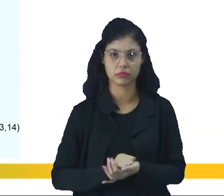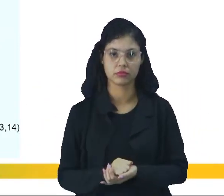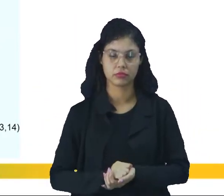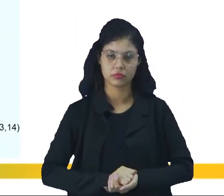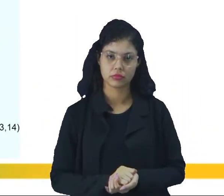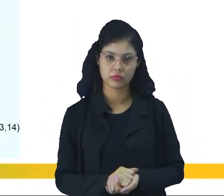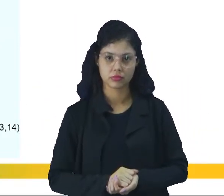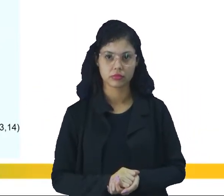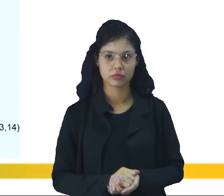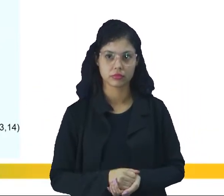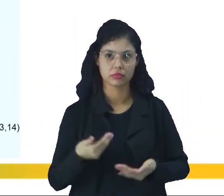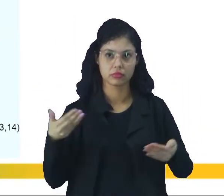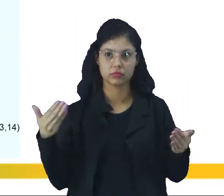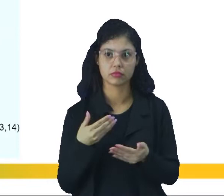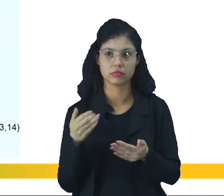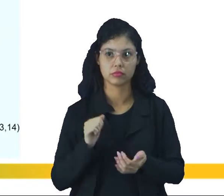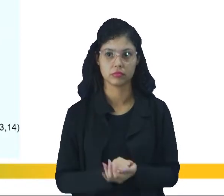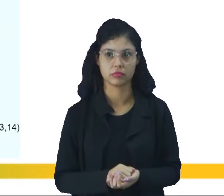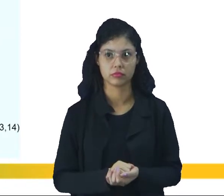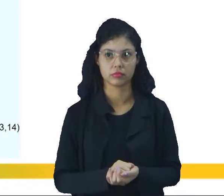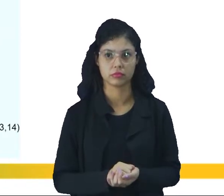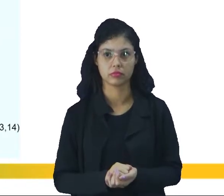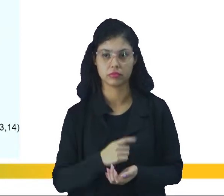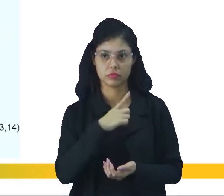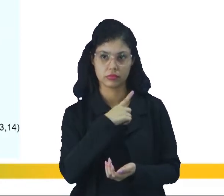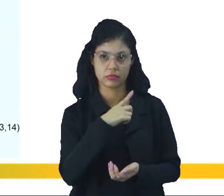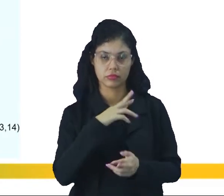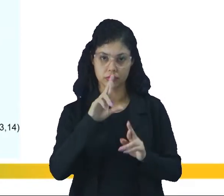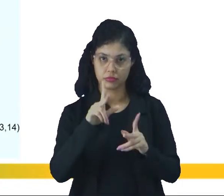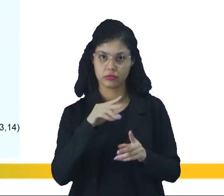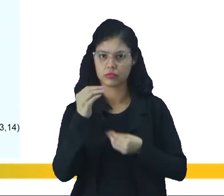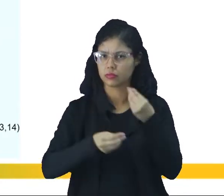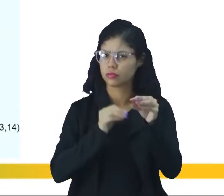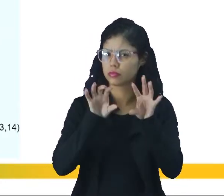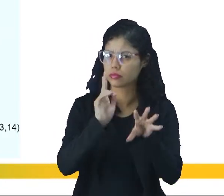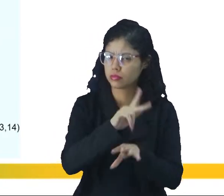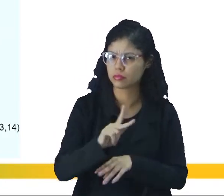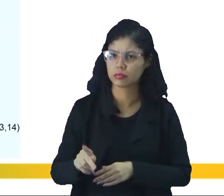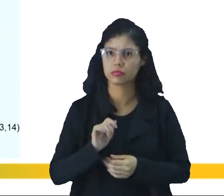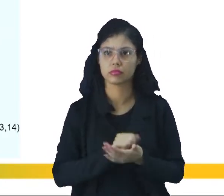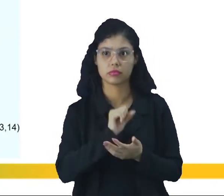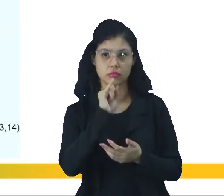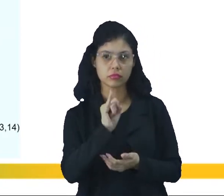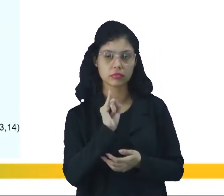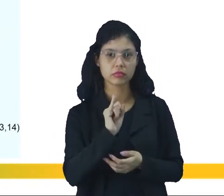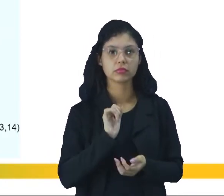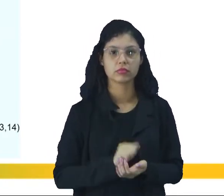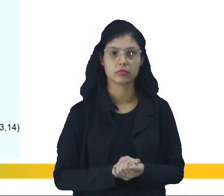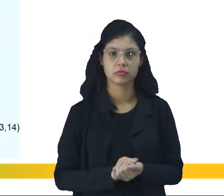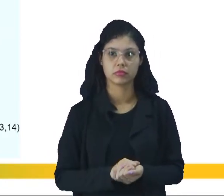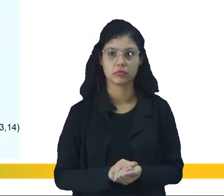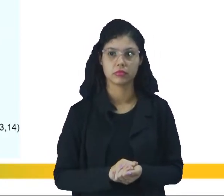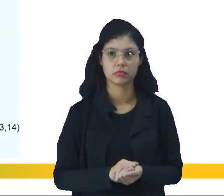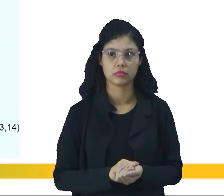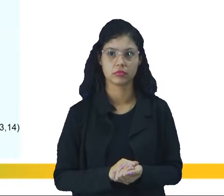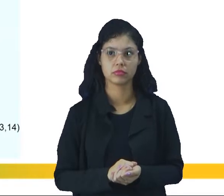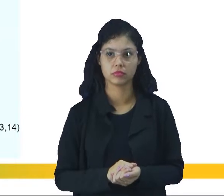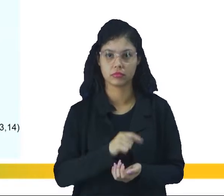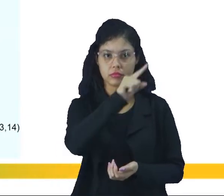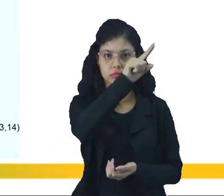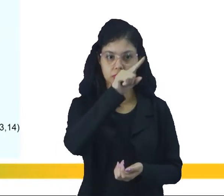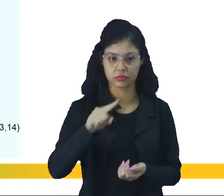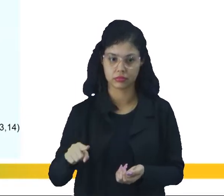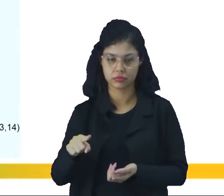beleza? Agora, aqui justifica essa daqui. Como assim, professor? Se eu traçar uma diagonal aqui, ó,